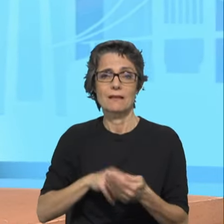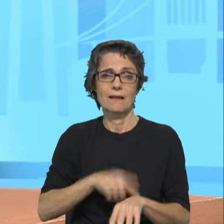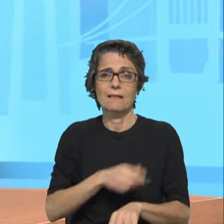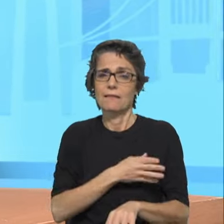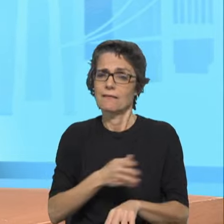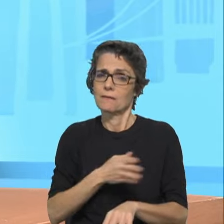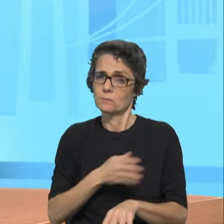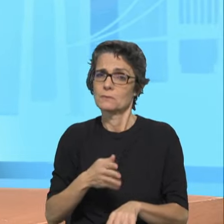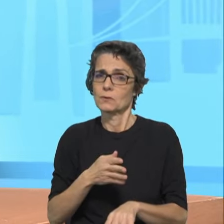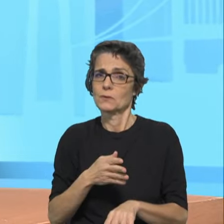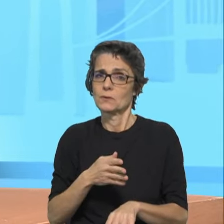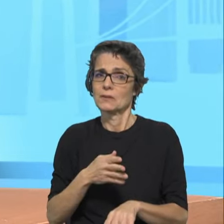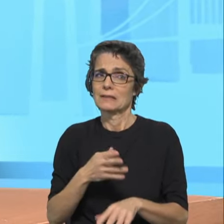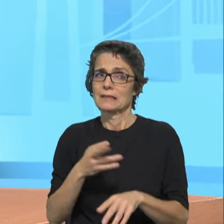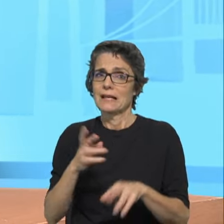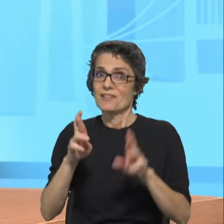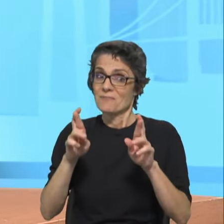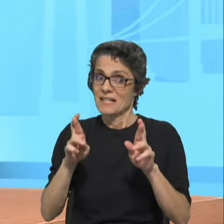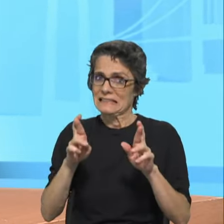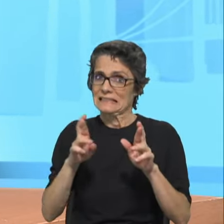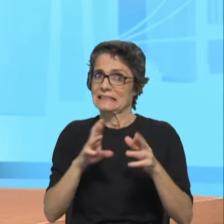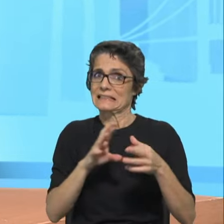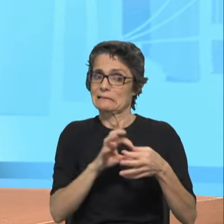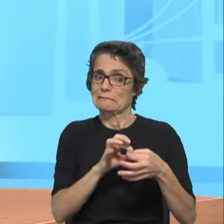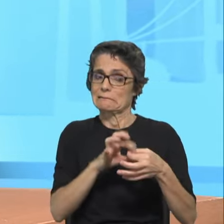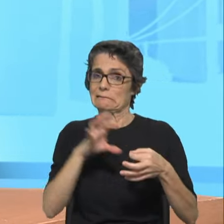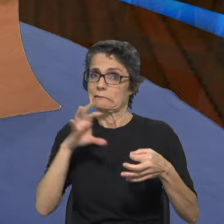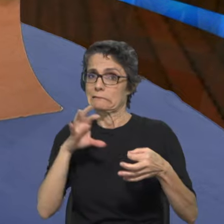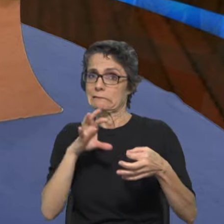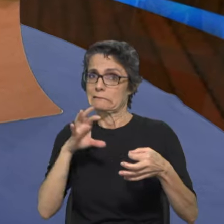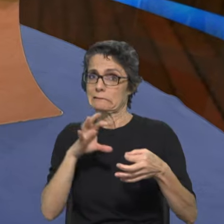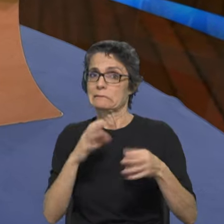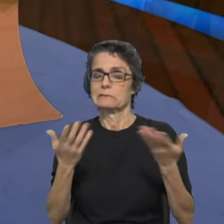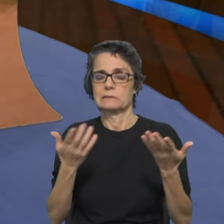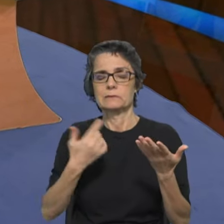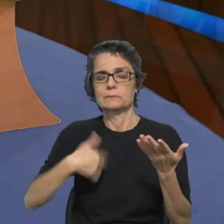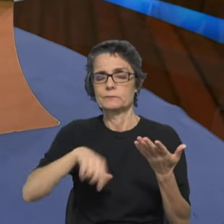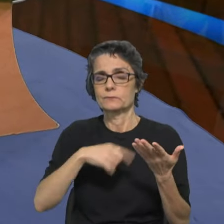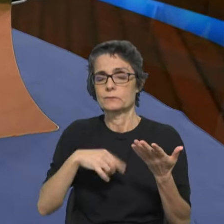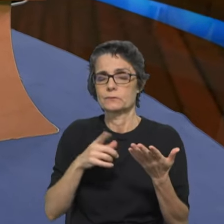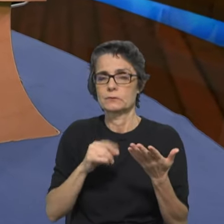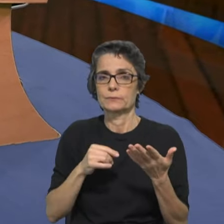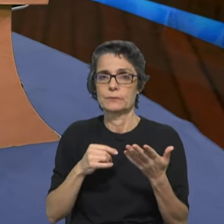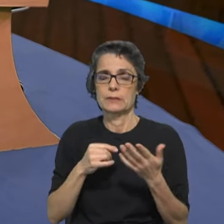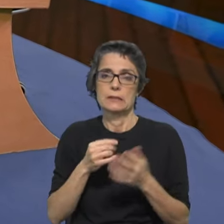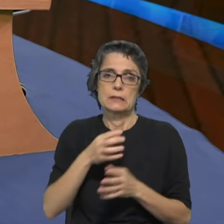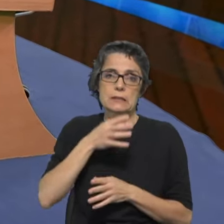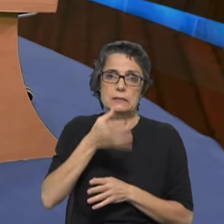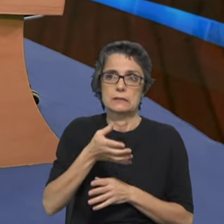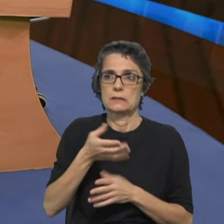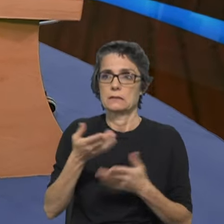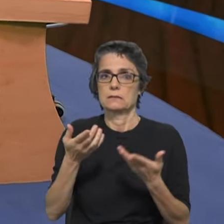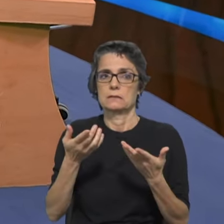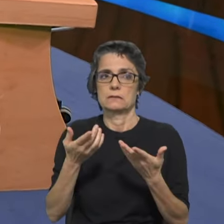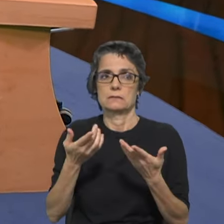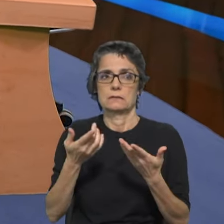fácil ter esperança e também queria dizer que nós não somos ingênuos, não estamos a pensar agora que vamos fazer,